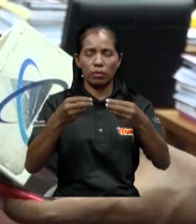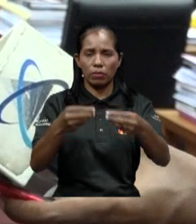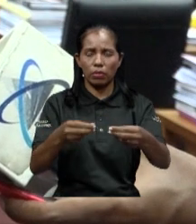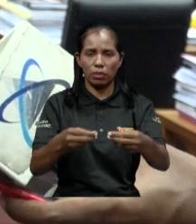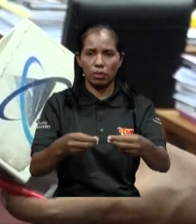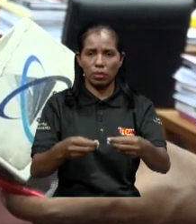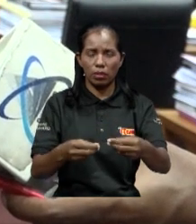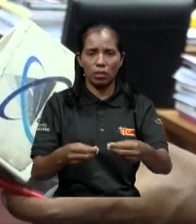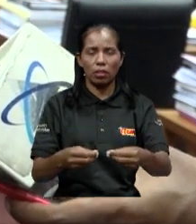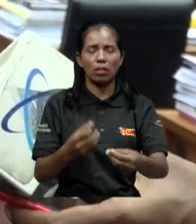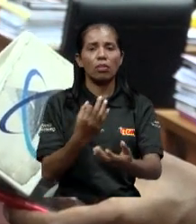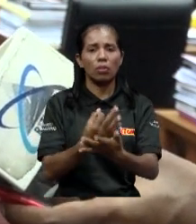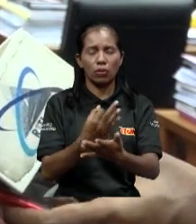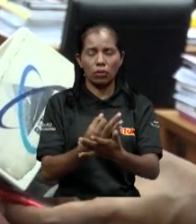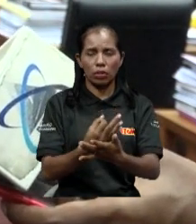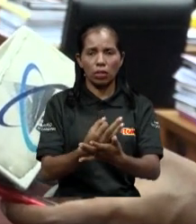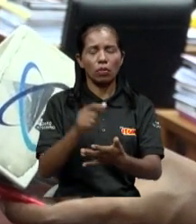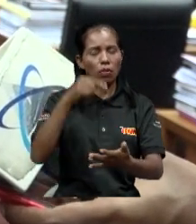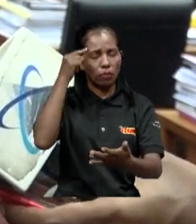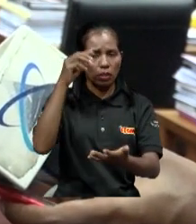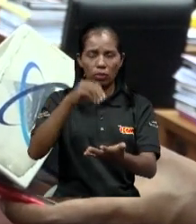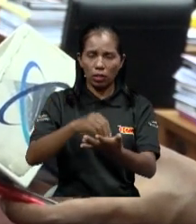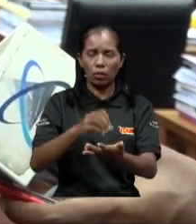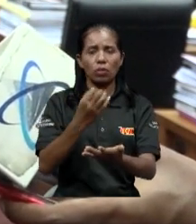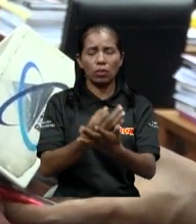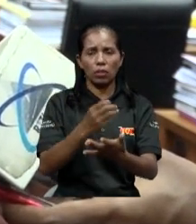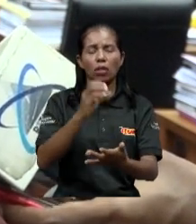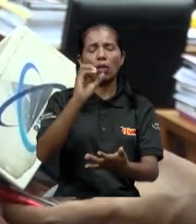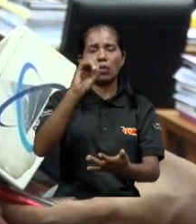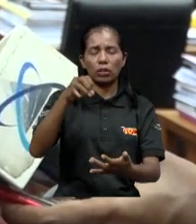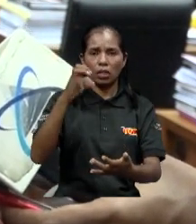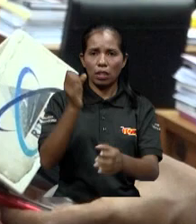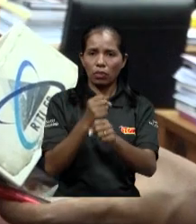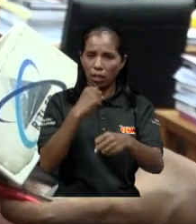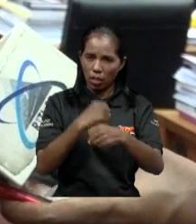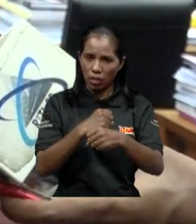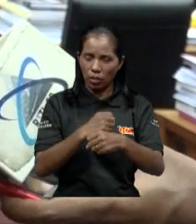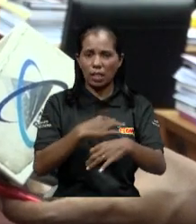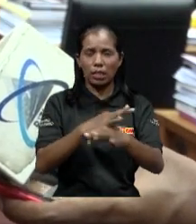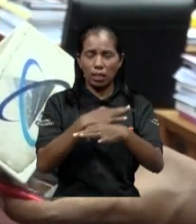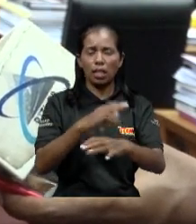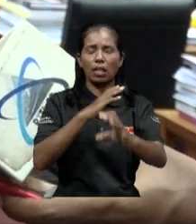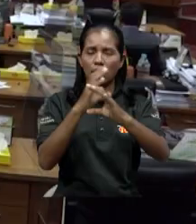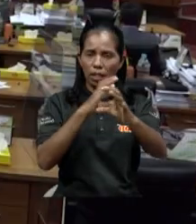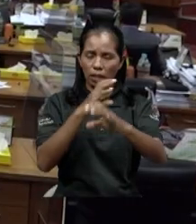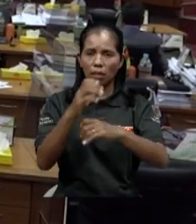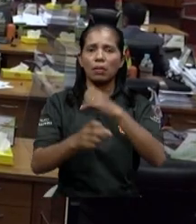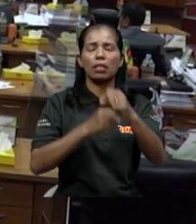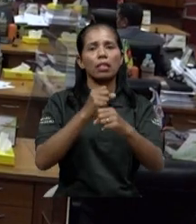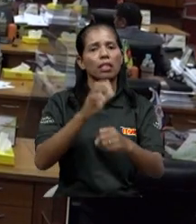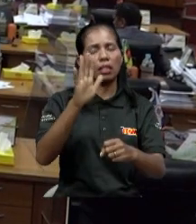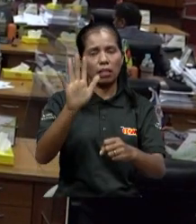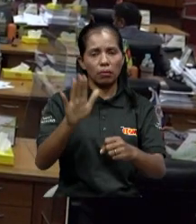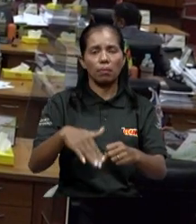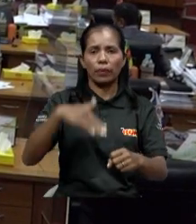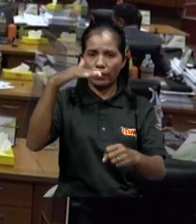peso ba governo, a tu tau osan ye oje e, o de ralo de manutenção, ba careta ne be mais de 5 anos. Antes